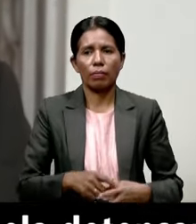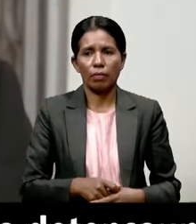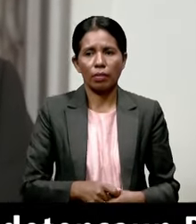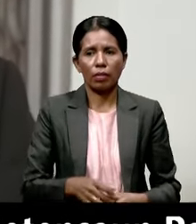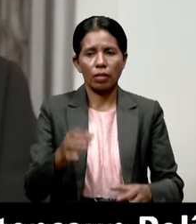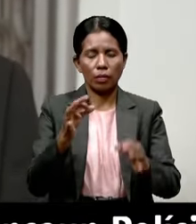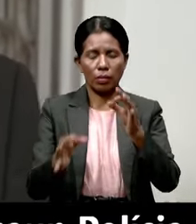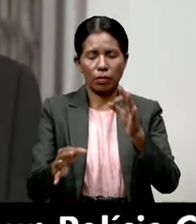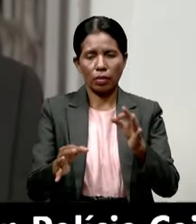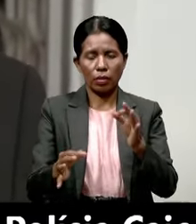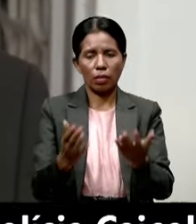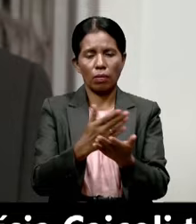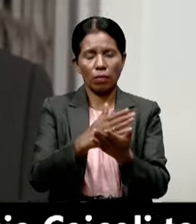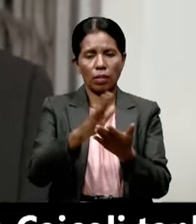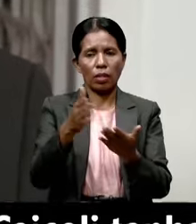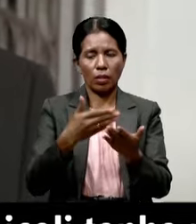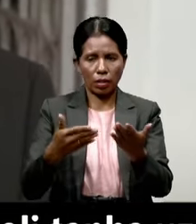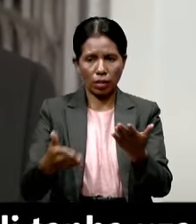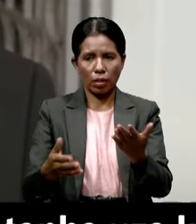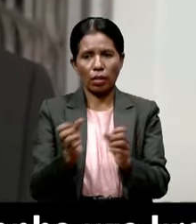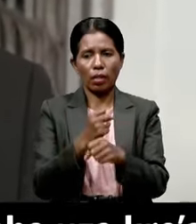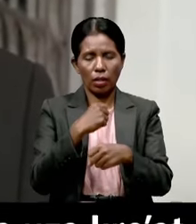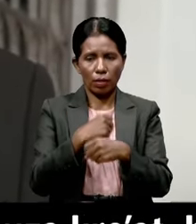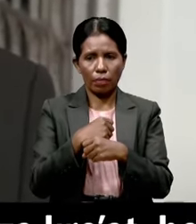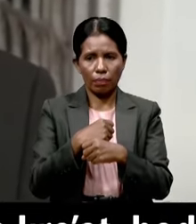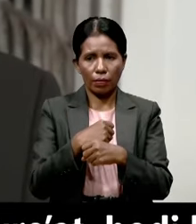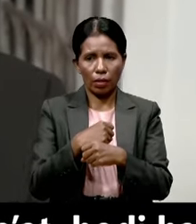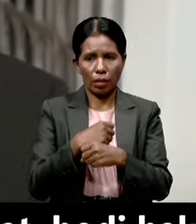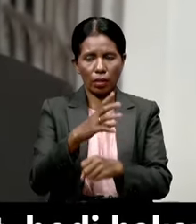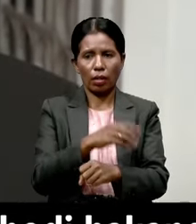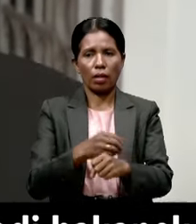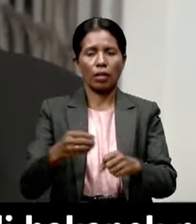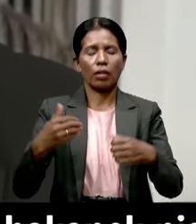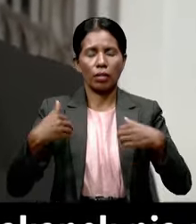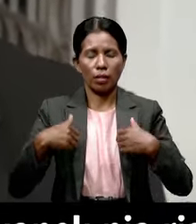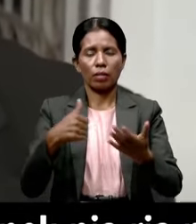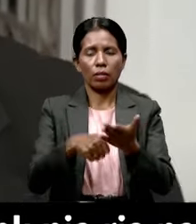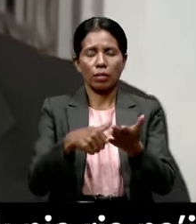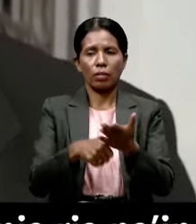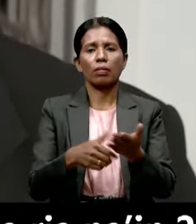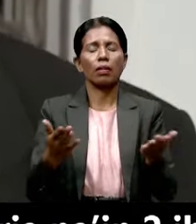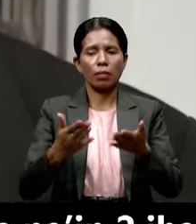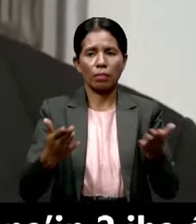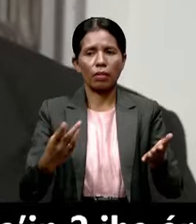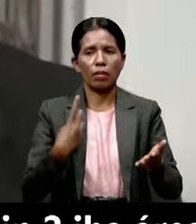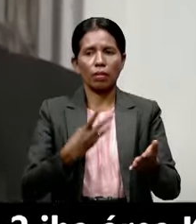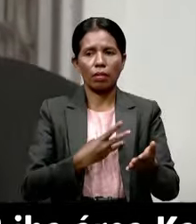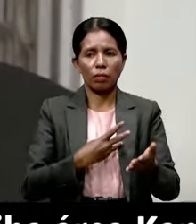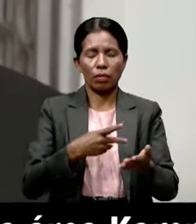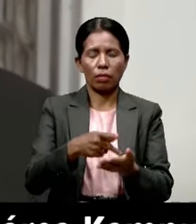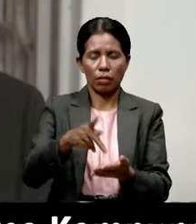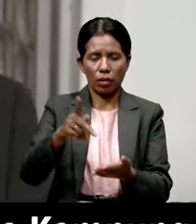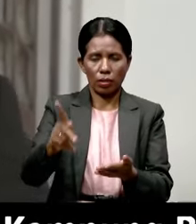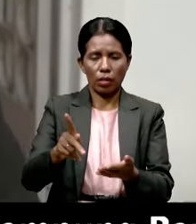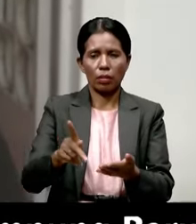se halo compra e venda caric, halo labra acta compra e venda na IGNV, pode ser a nejototo se irá ser liu se averiguação